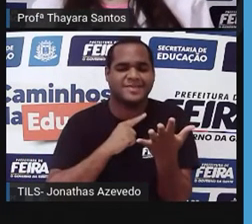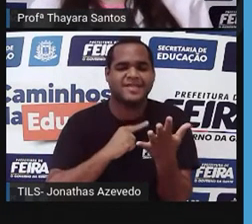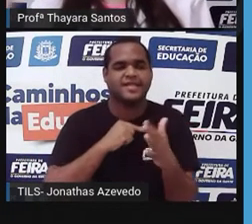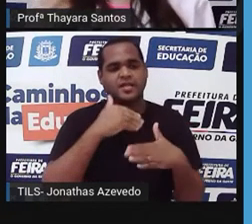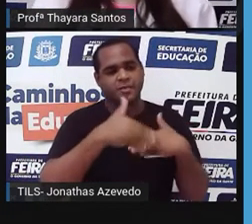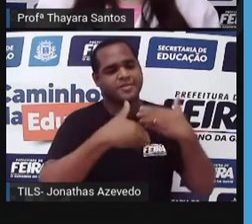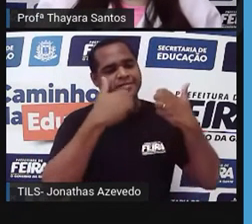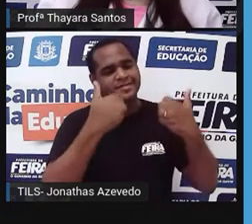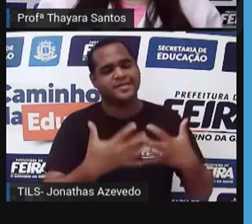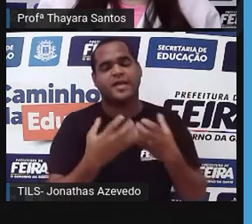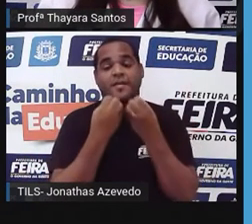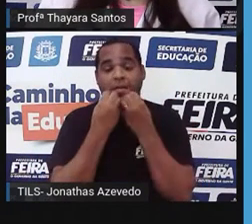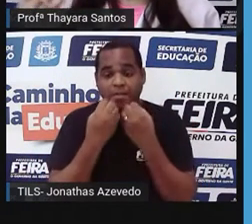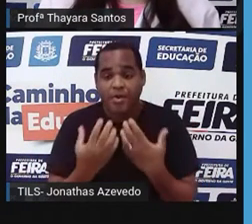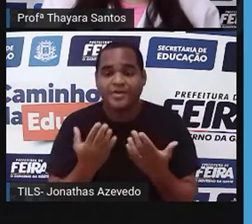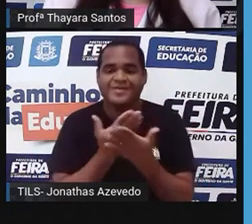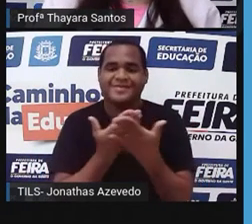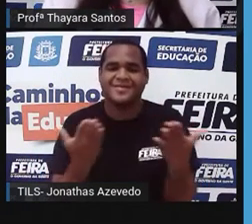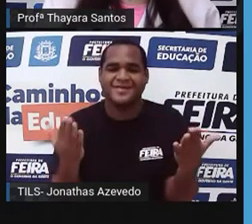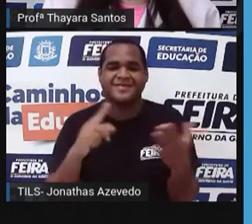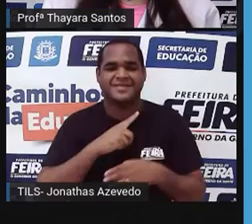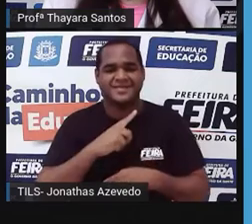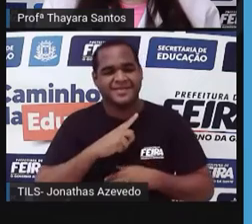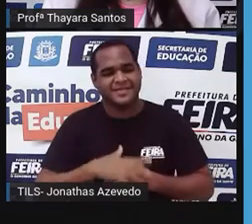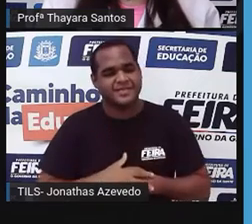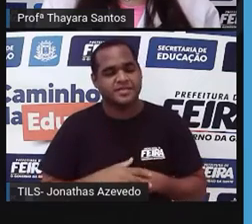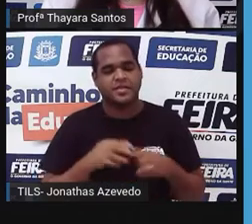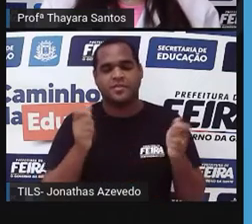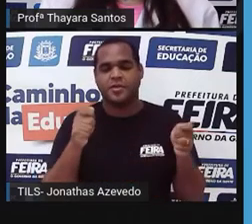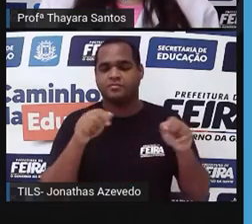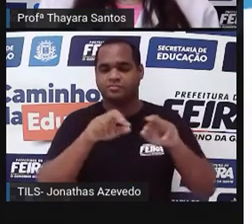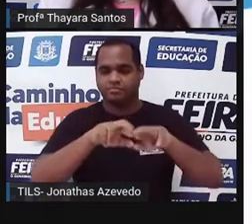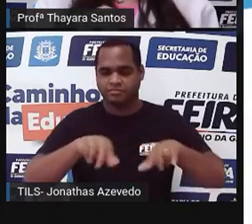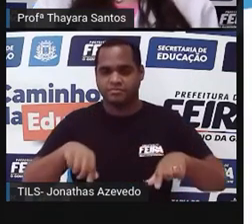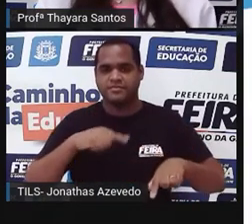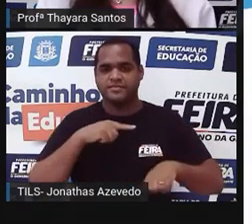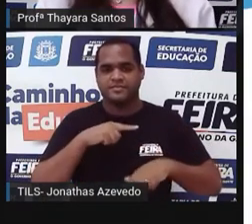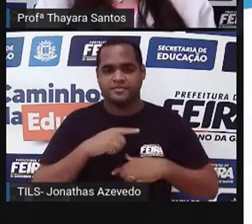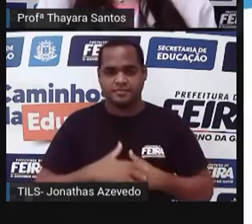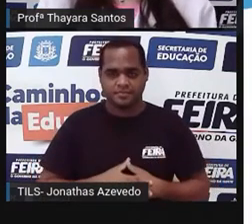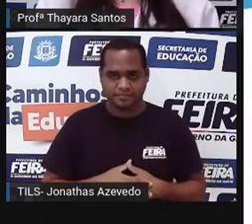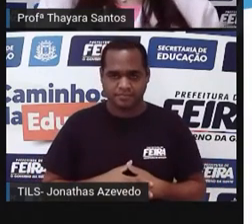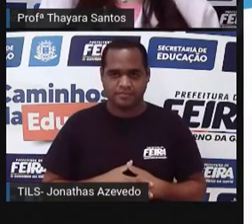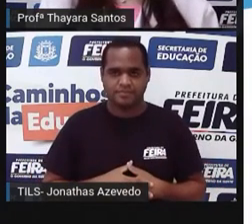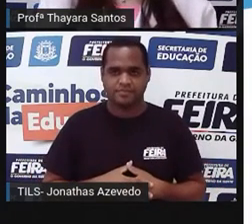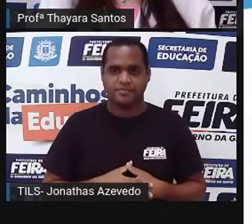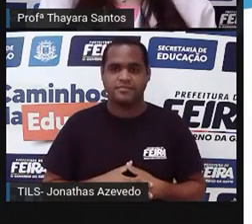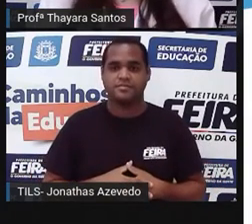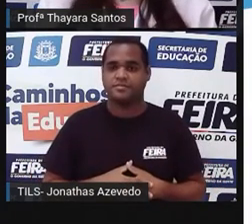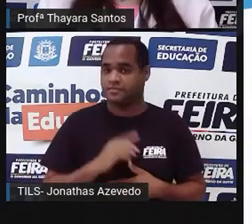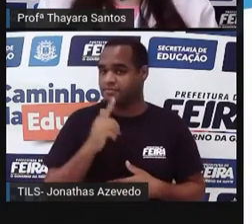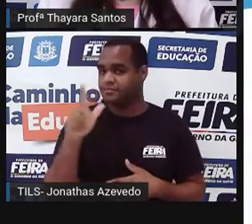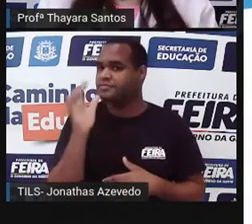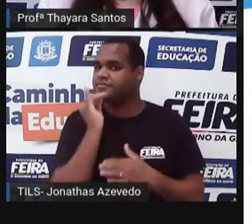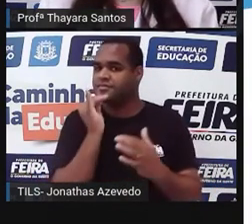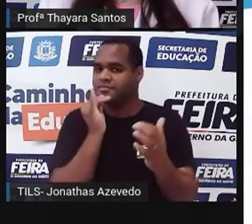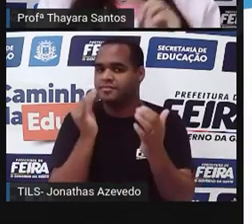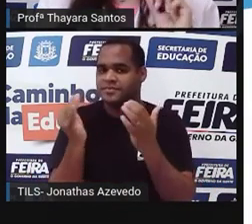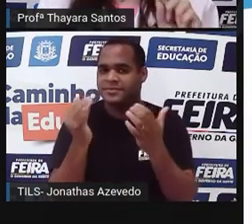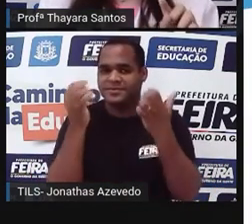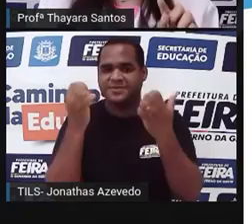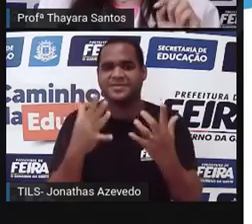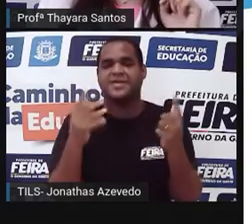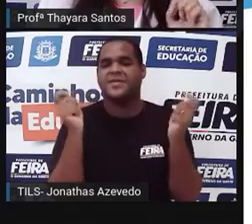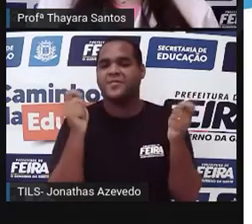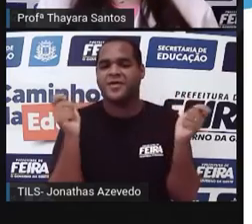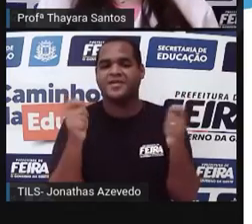processos geram benefícios para a gente, que é o que a gente chama de serviços ecossistêmicos. Mas vocês vão entender com esses exemplos que eu trouxe para vocês.